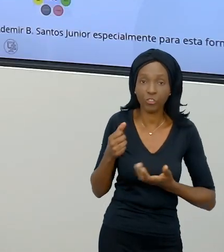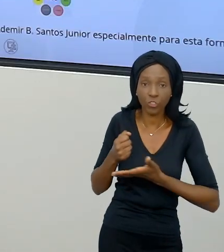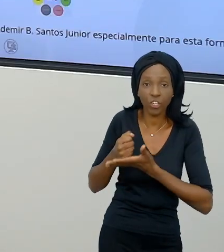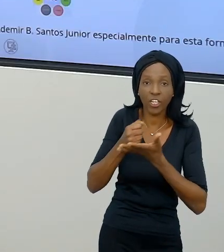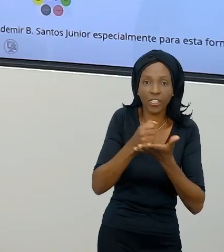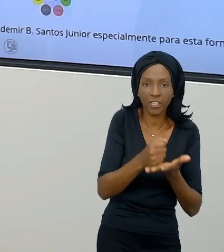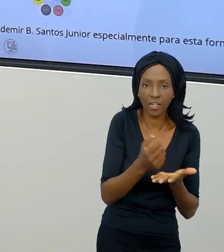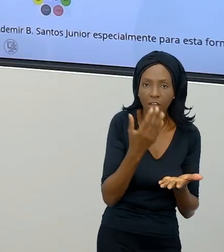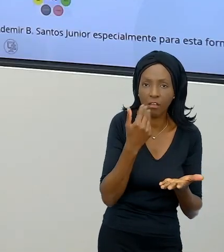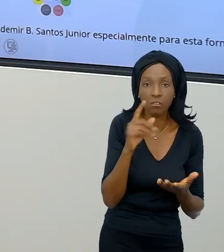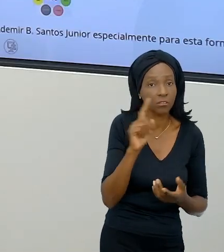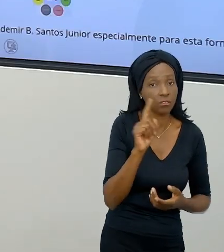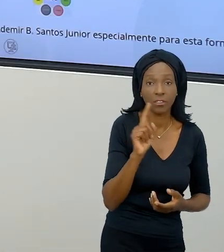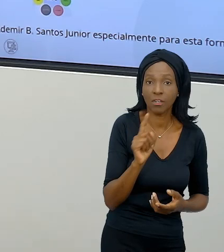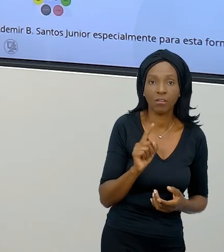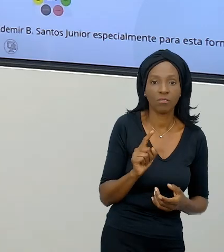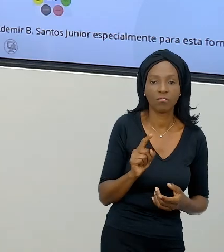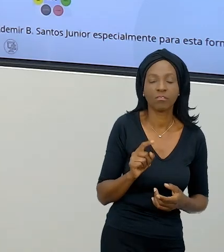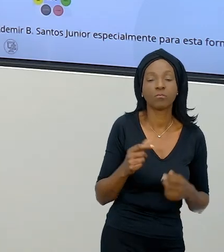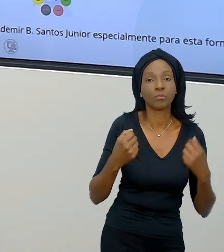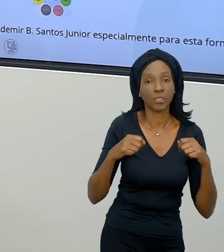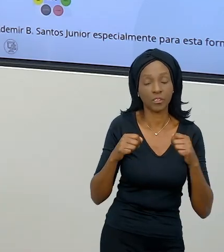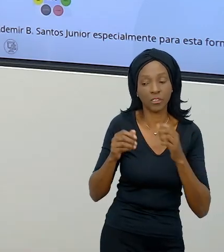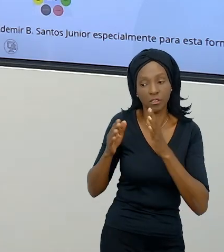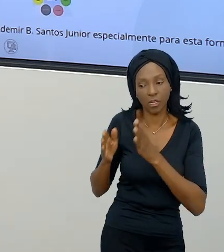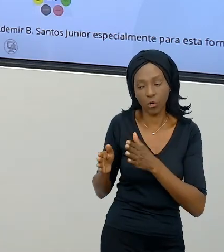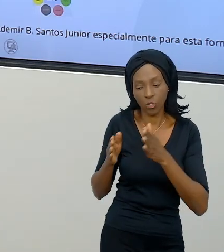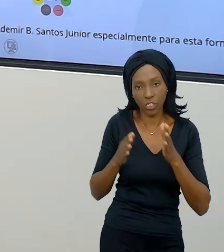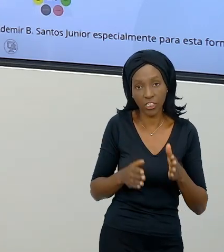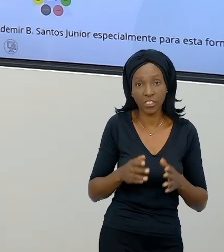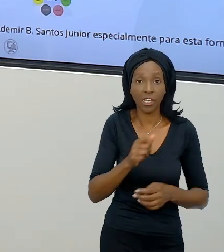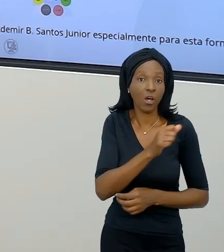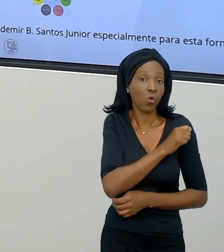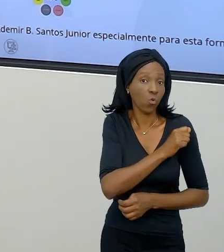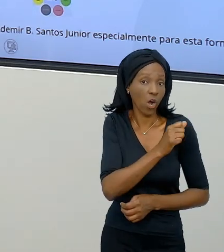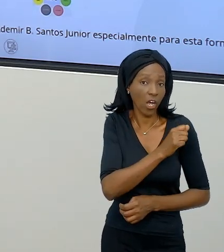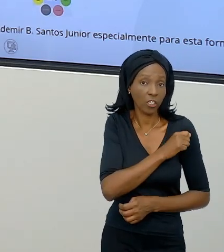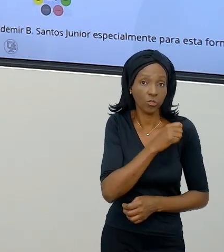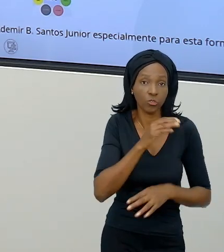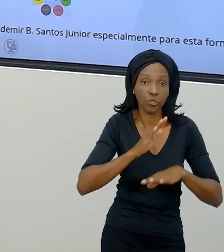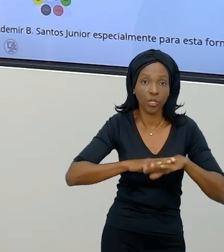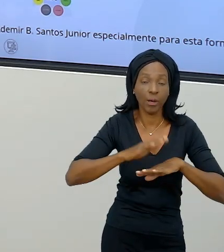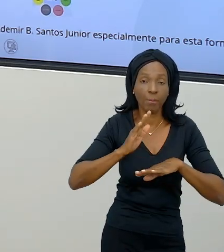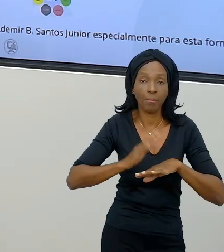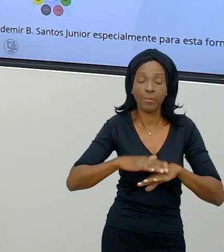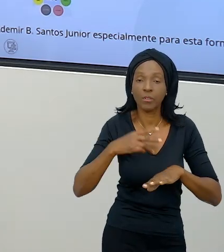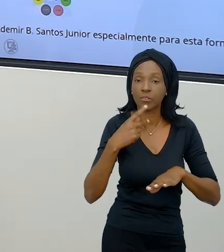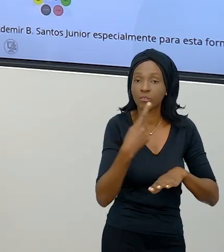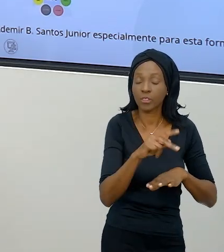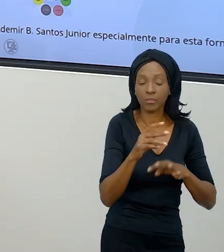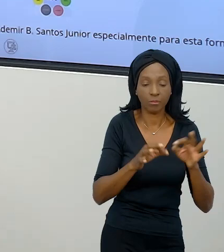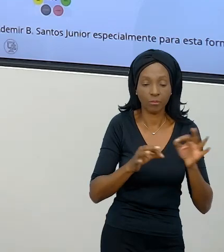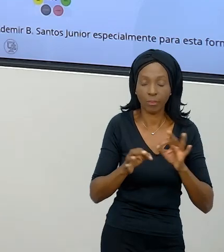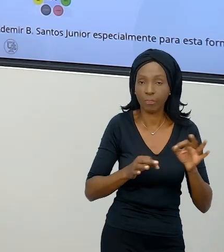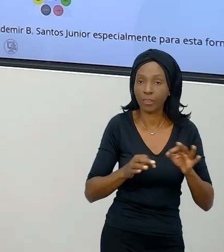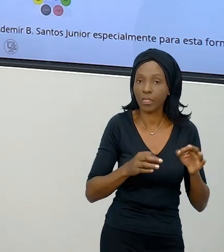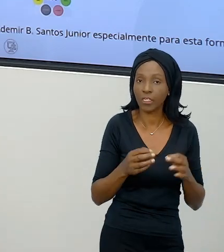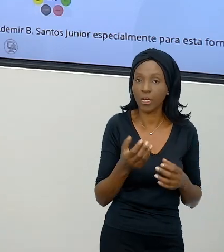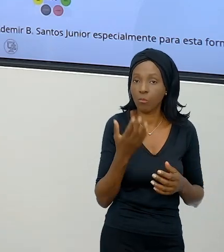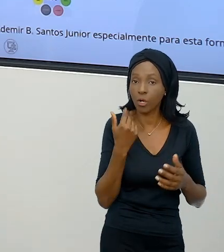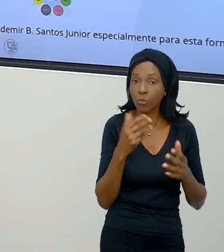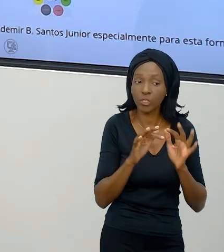Não é isso. Aí cabe organizar e os estudantes que vão trazer isso. Afinal de contas, eles são também os